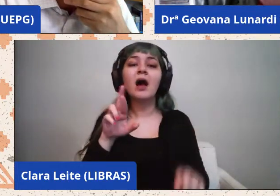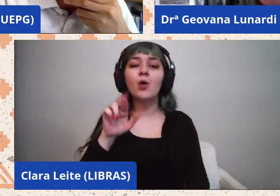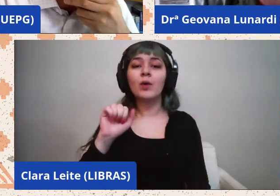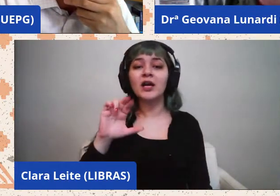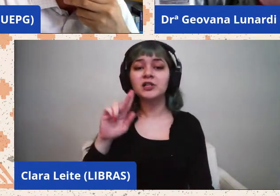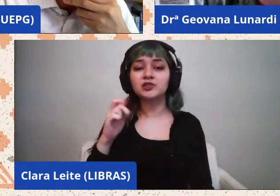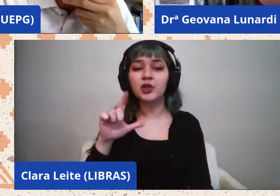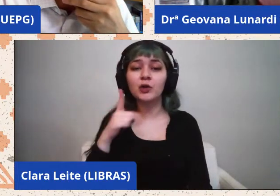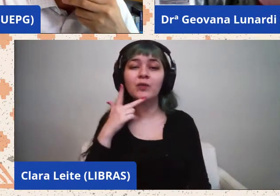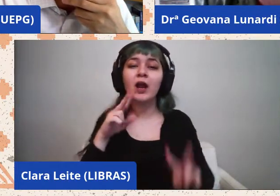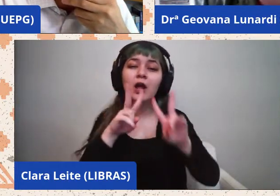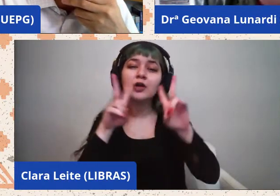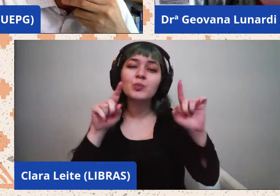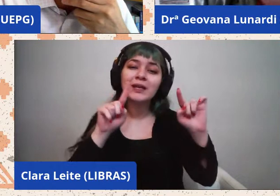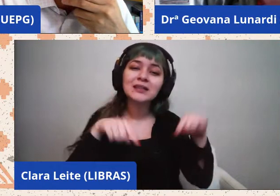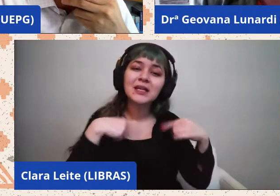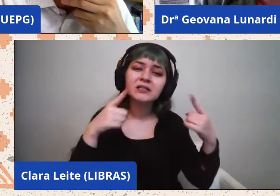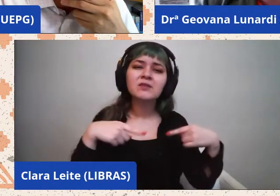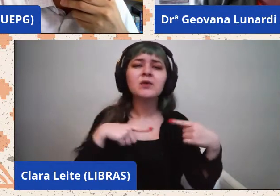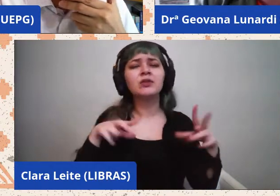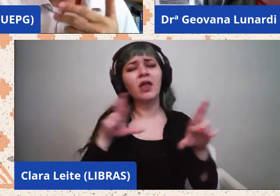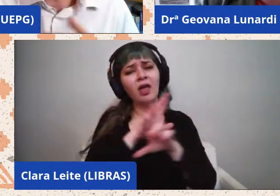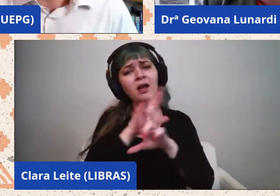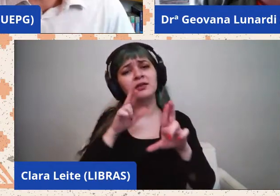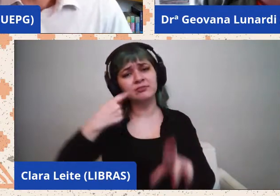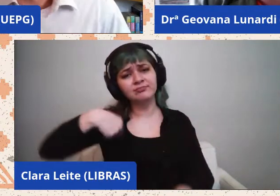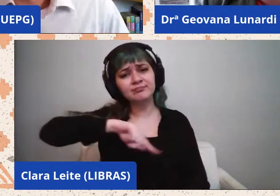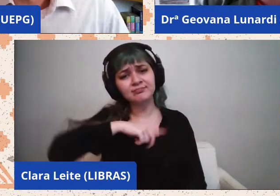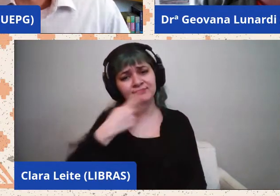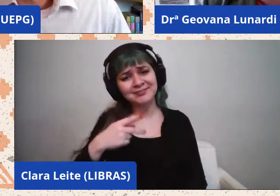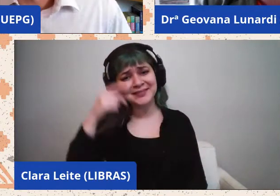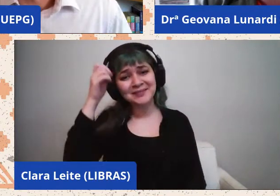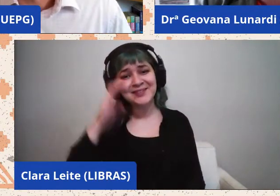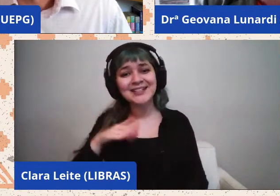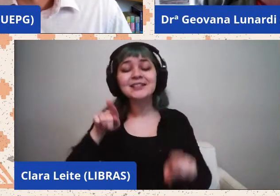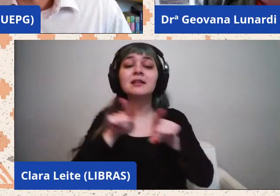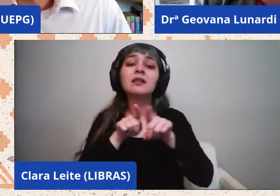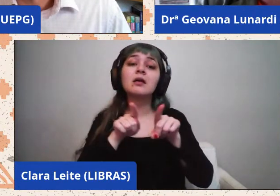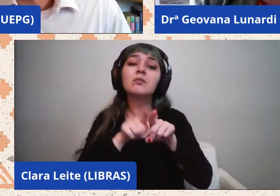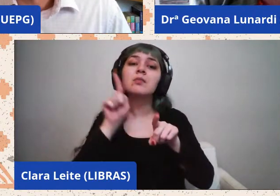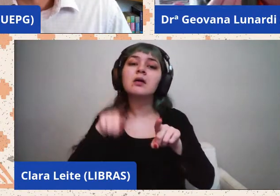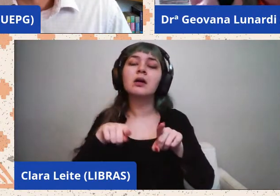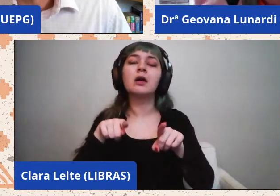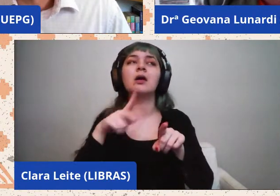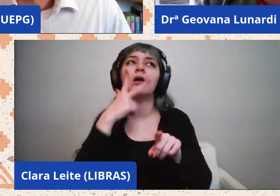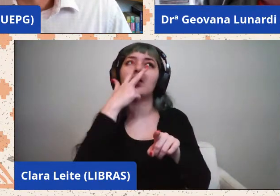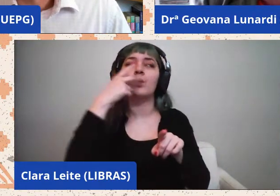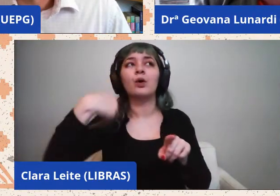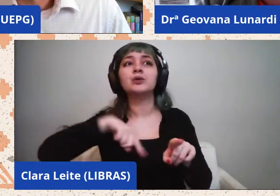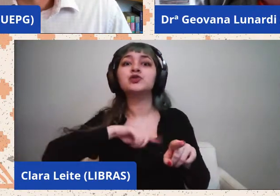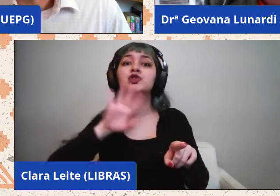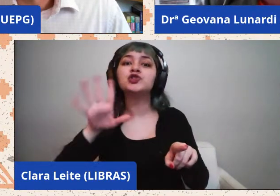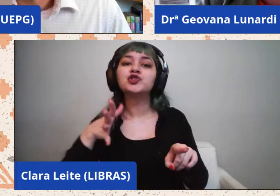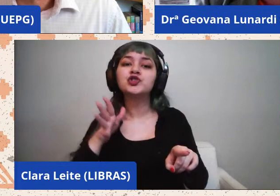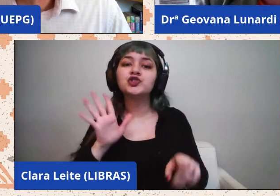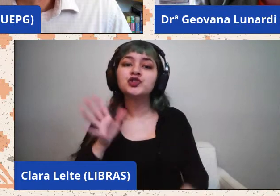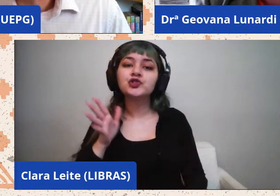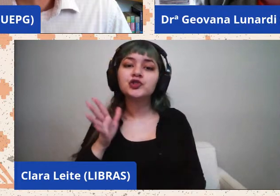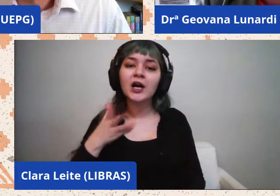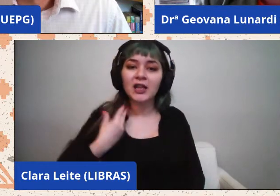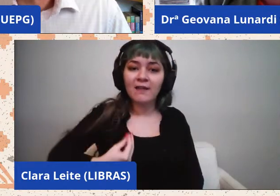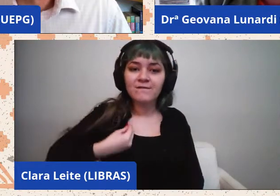acho que tem muita relação conosco é isso de nós já termos incorporado na nossa